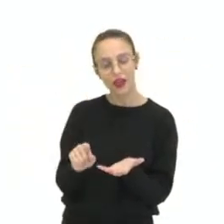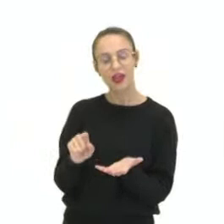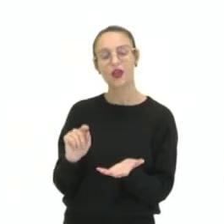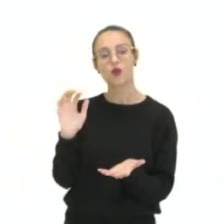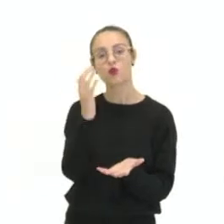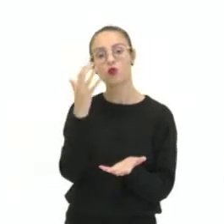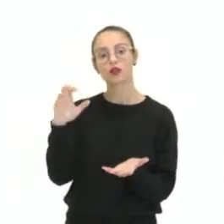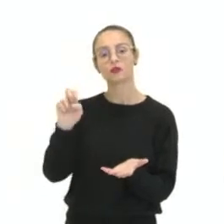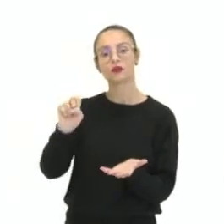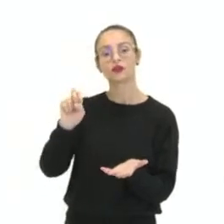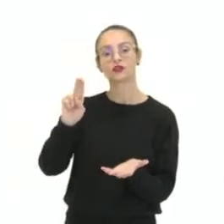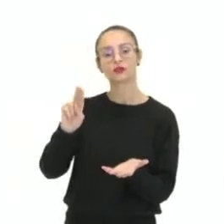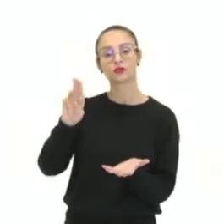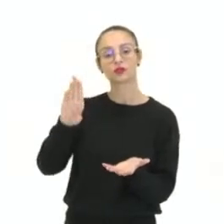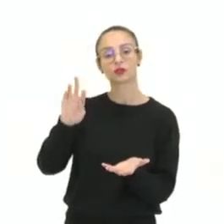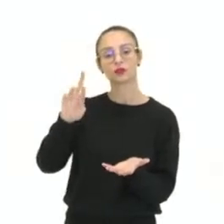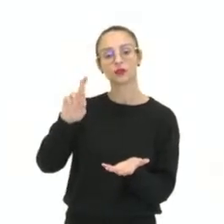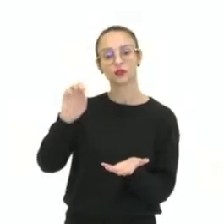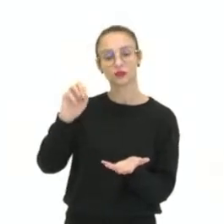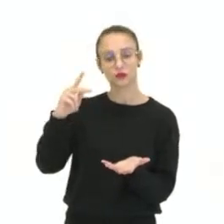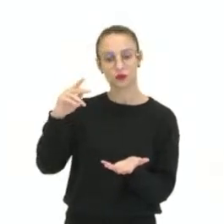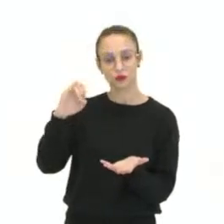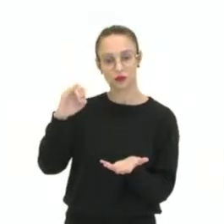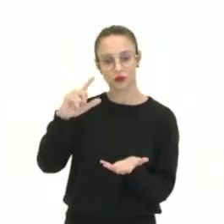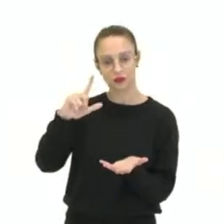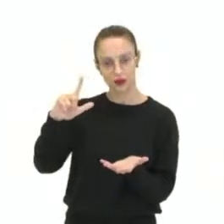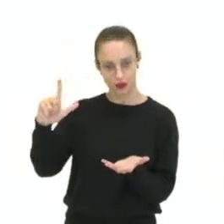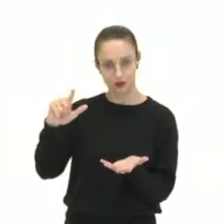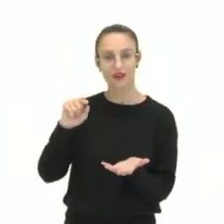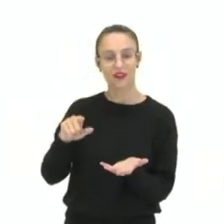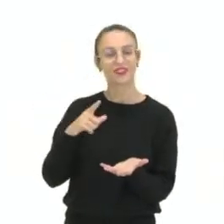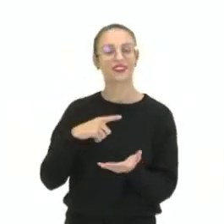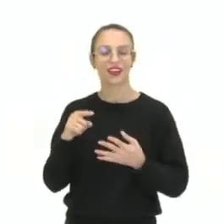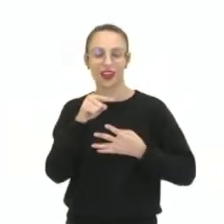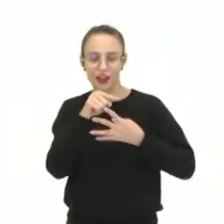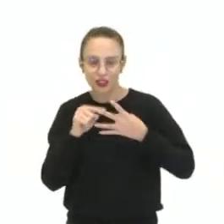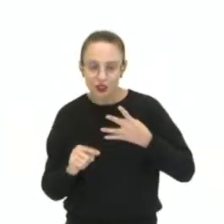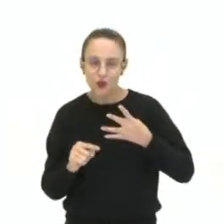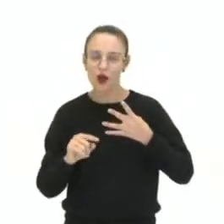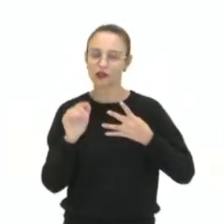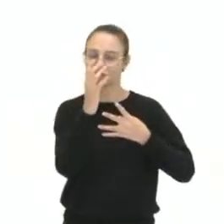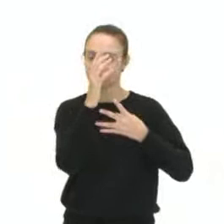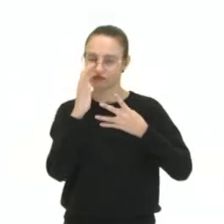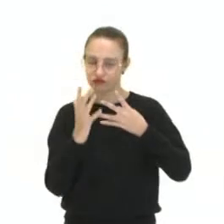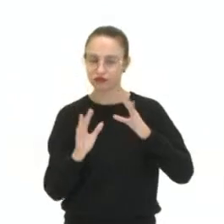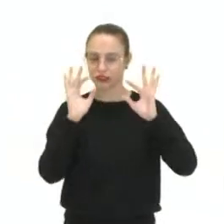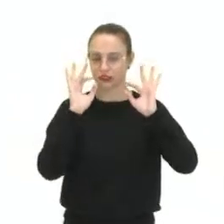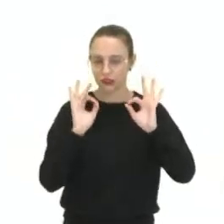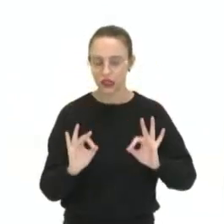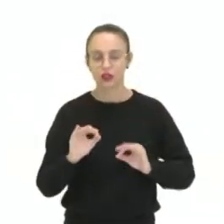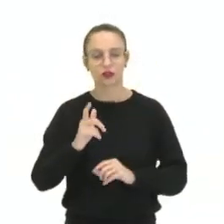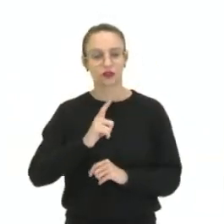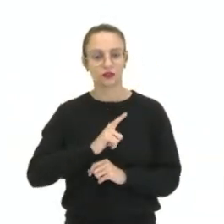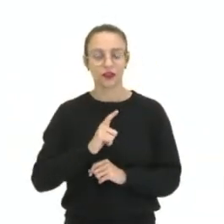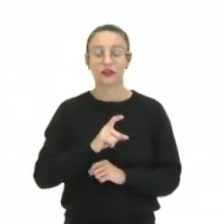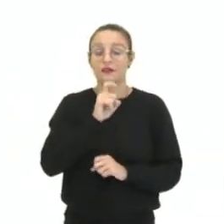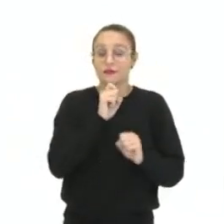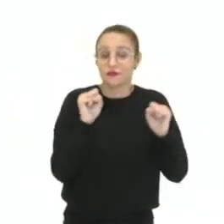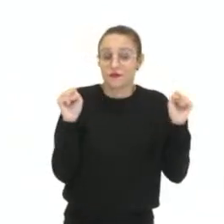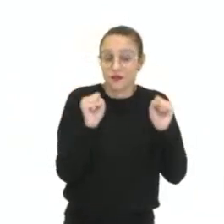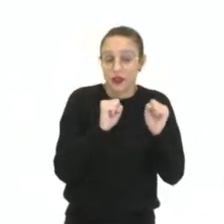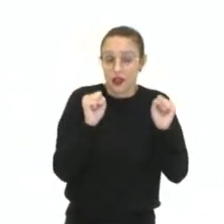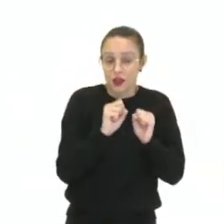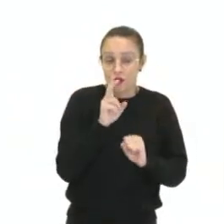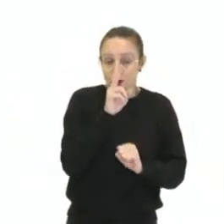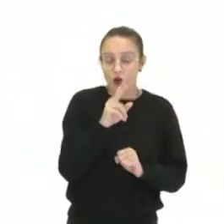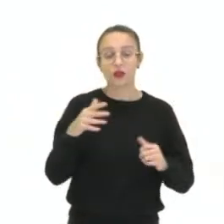É uma característica que vai fazer com que a gente tenha as 4 estações bem definidas, que a gente tenha lá os invernos rigorosos, mas